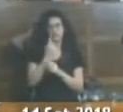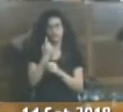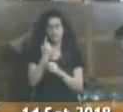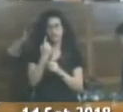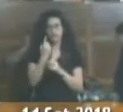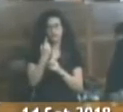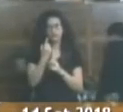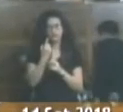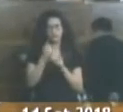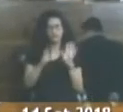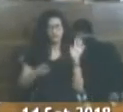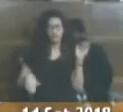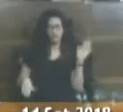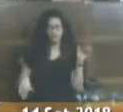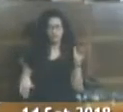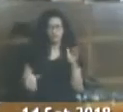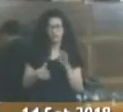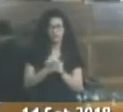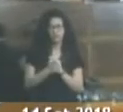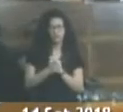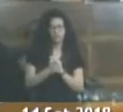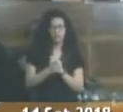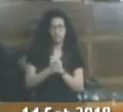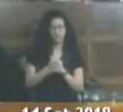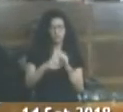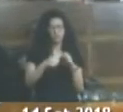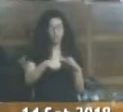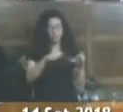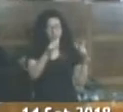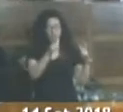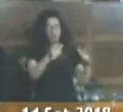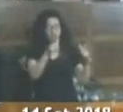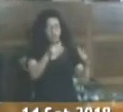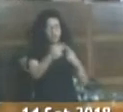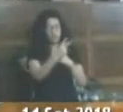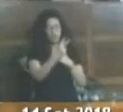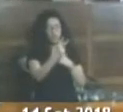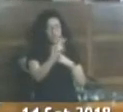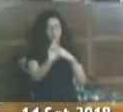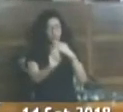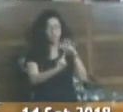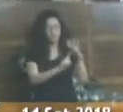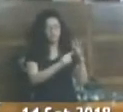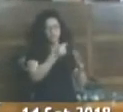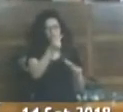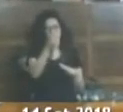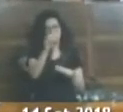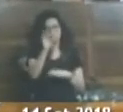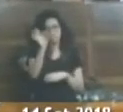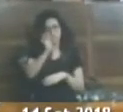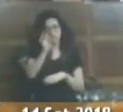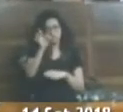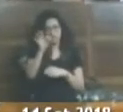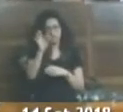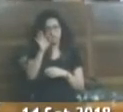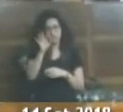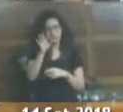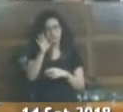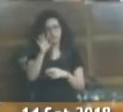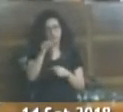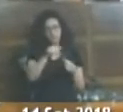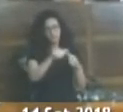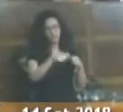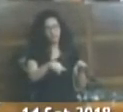da APA, Área de Preservação Ambiental, onde 70% dela, 80% está dentro da